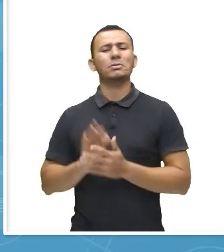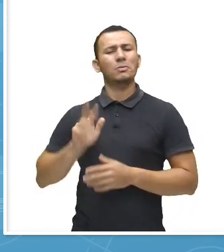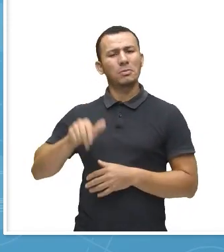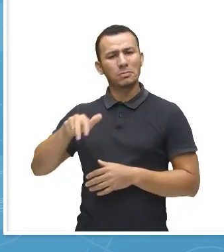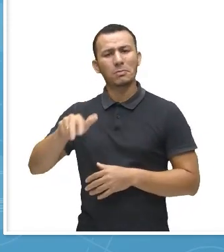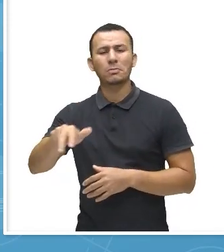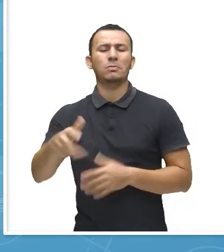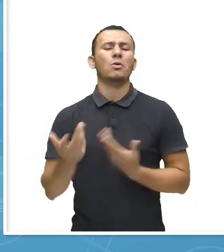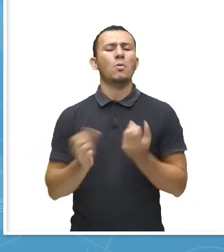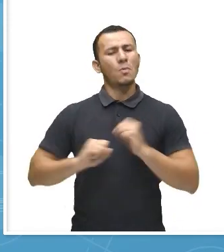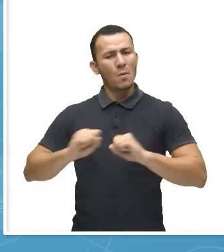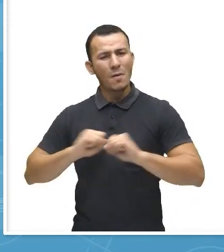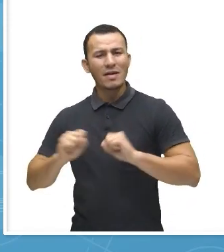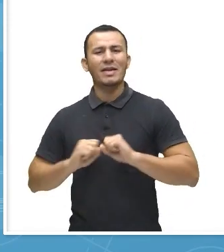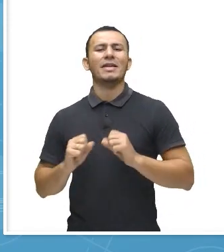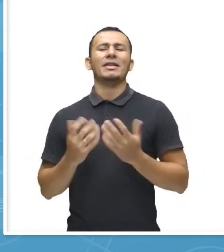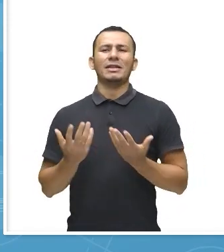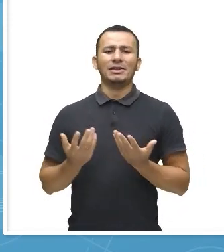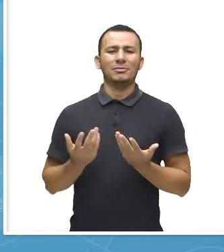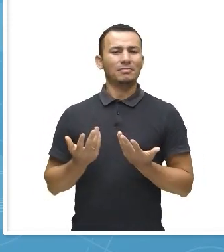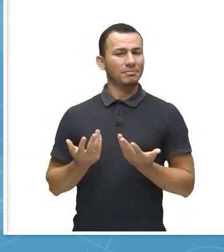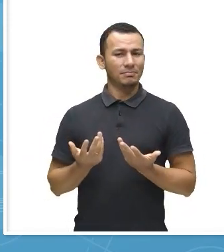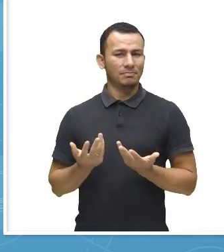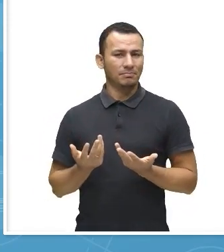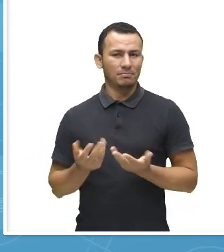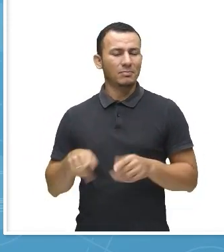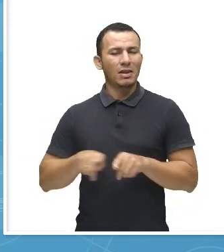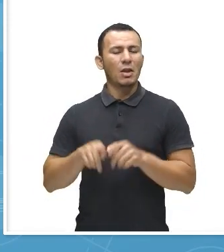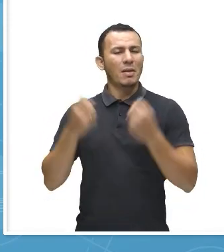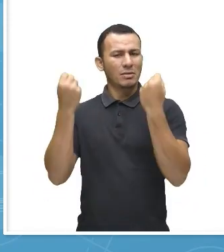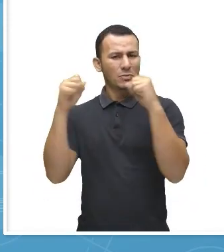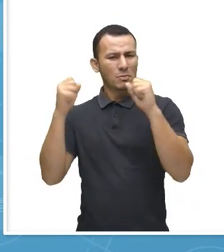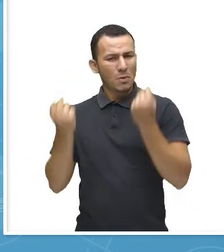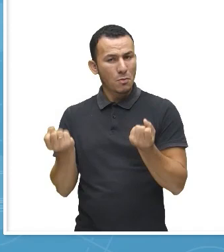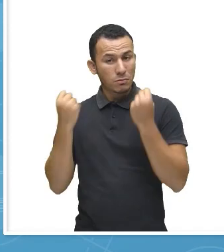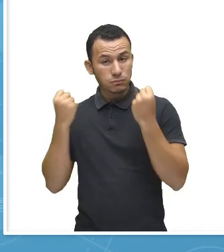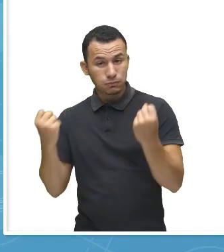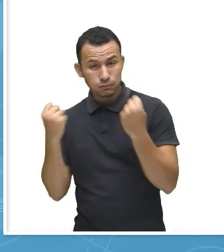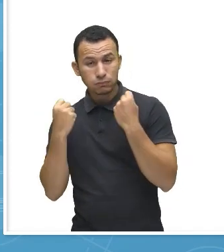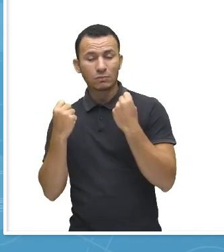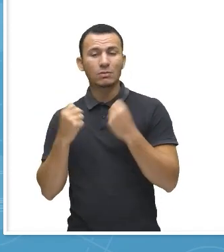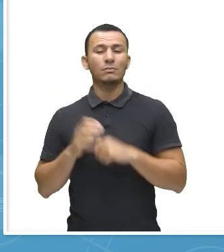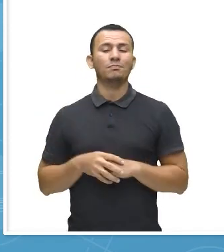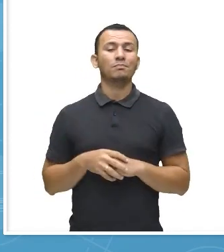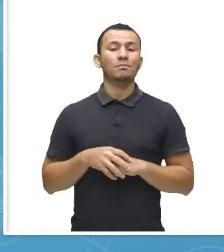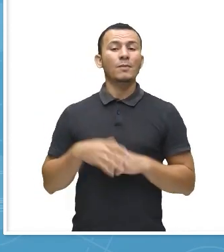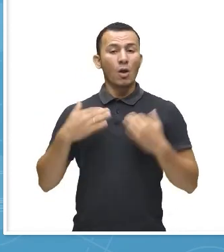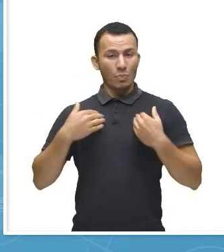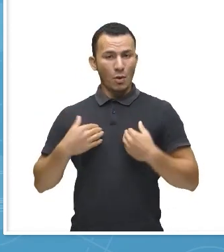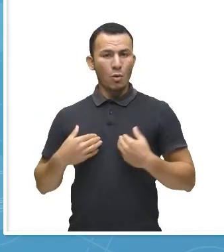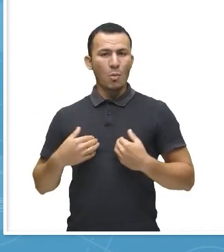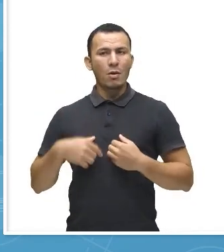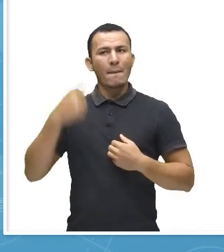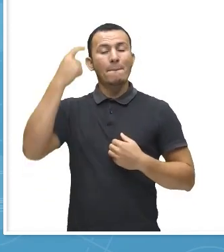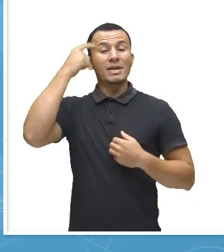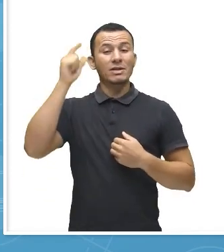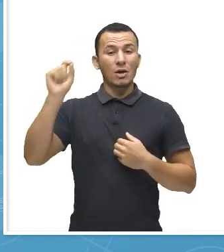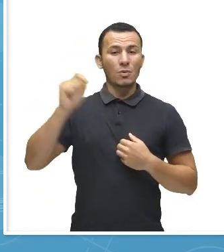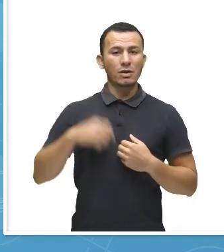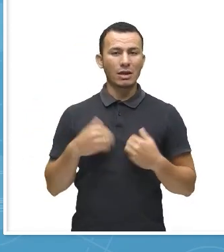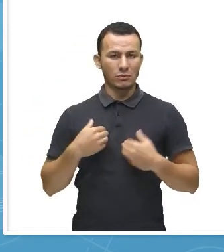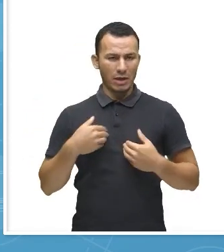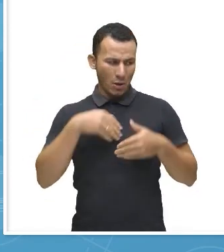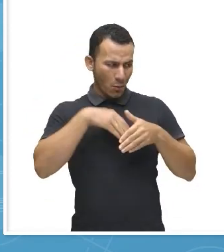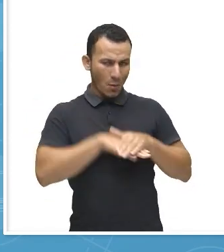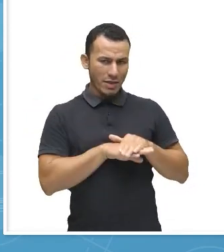uma corrida, ou até mesmo musculação, por exemplo, o que vai acontecer? O teu corpo vai entender que tu queres